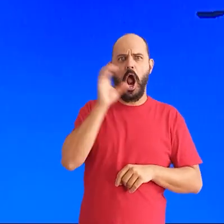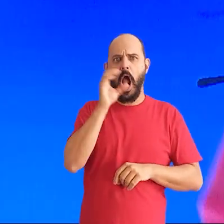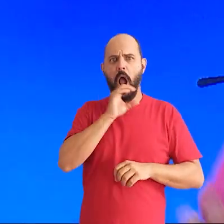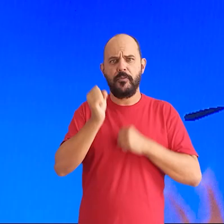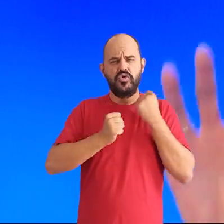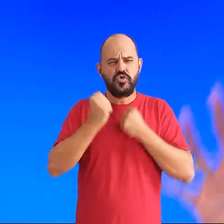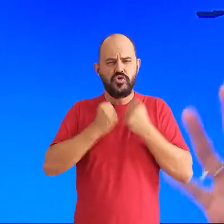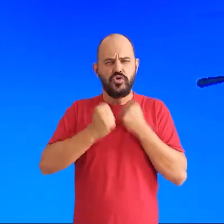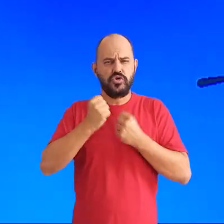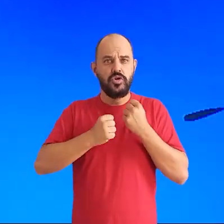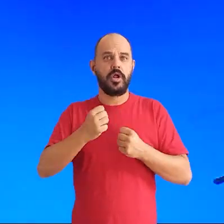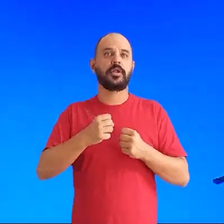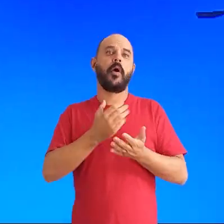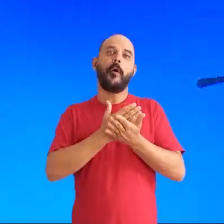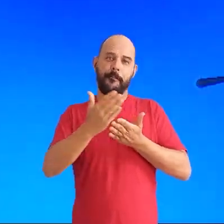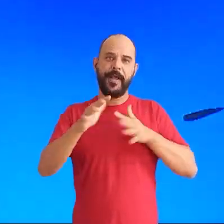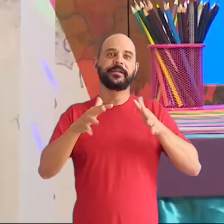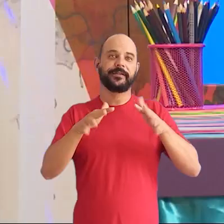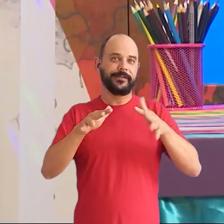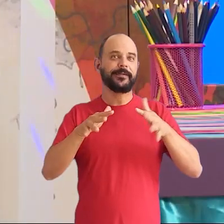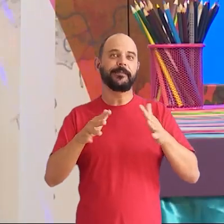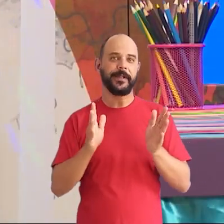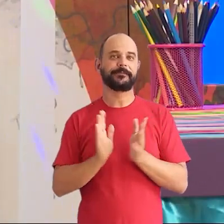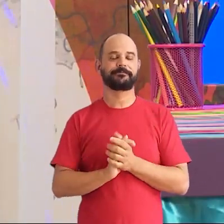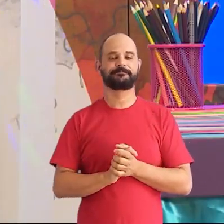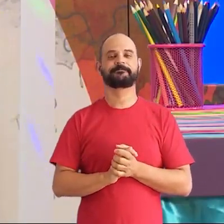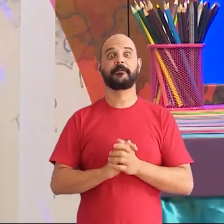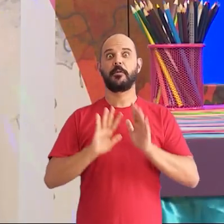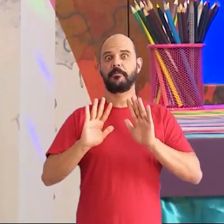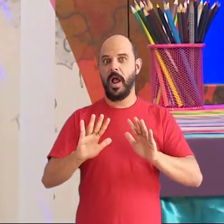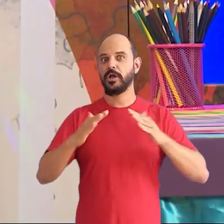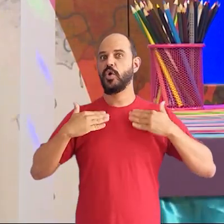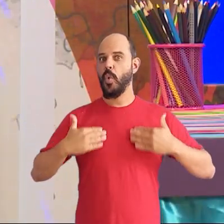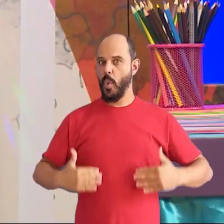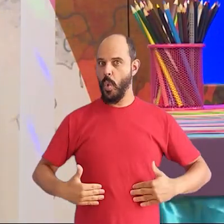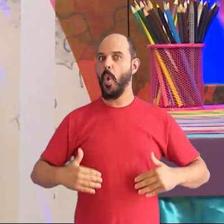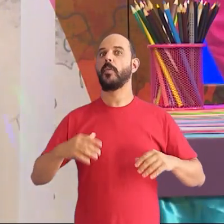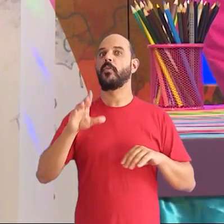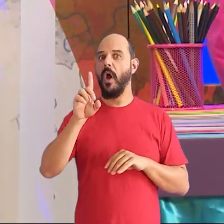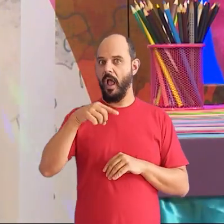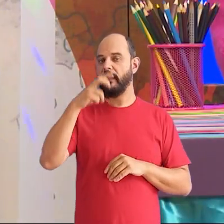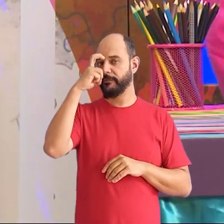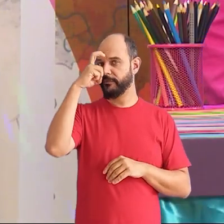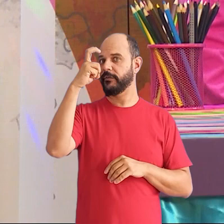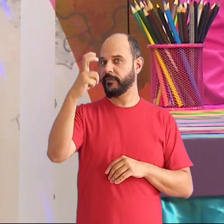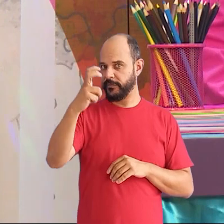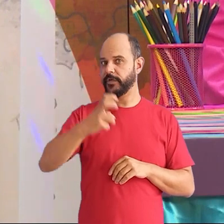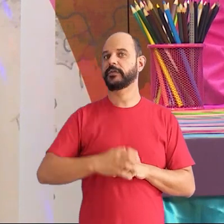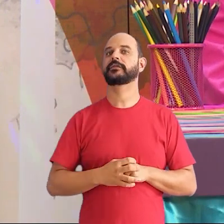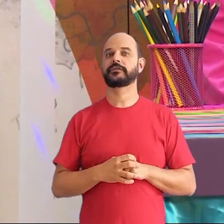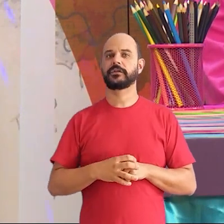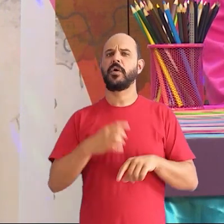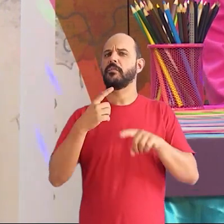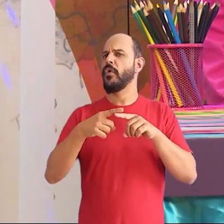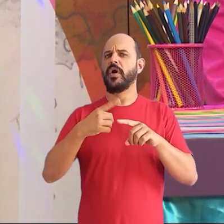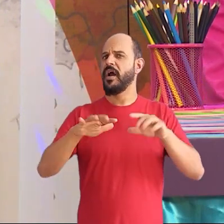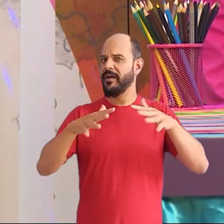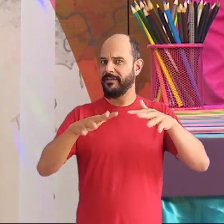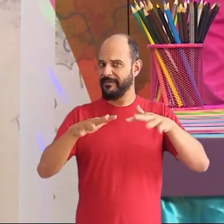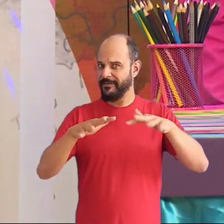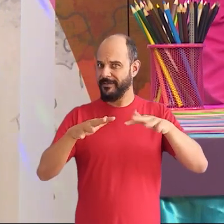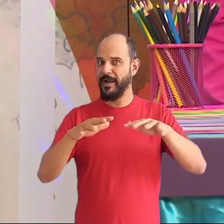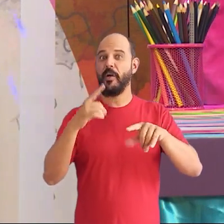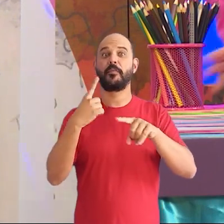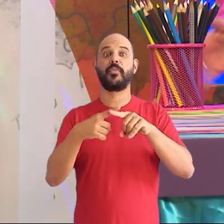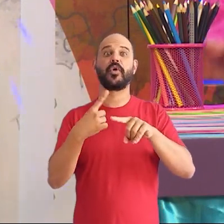e daí vem essa tremedeira toda. Mas olha como o nosso corpo é inteligente. Essa